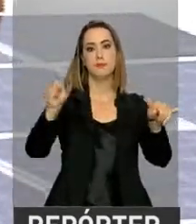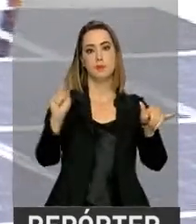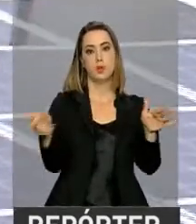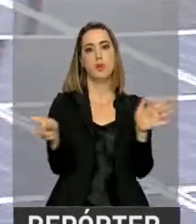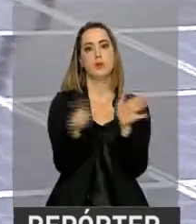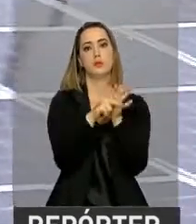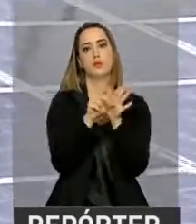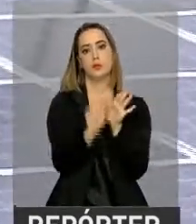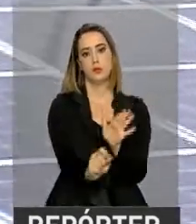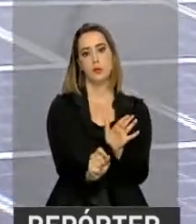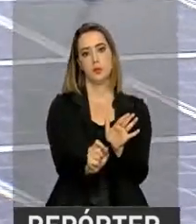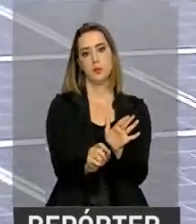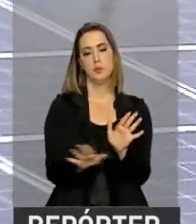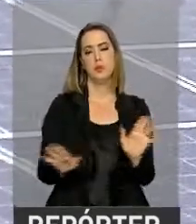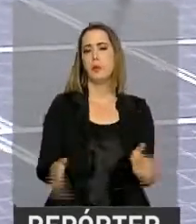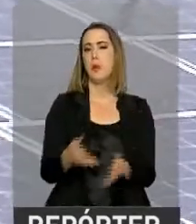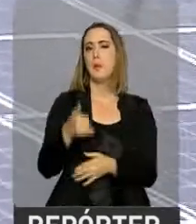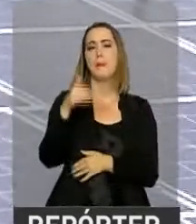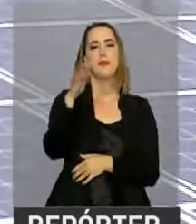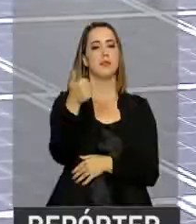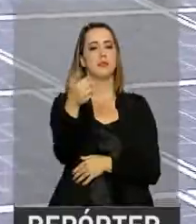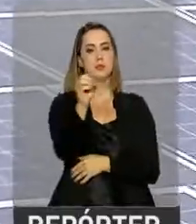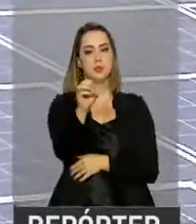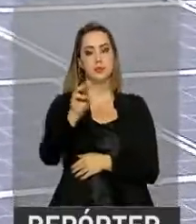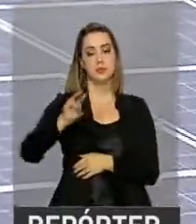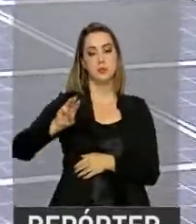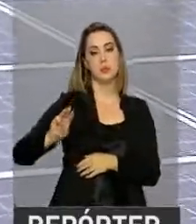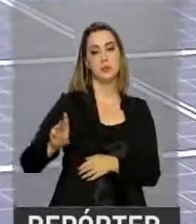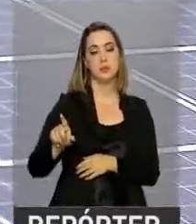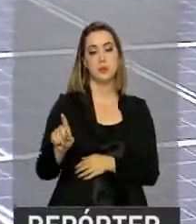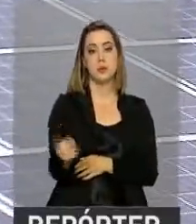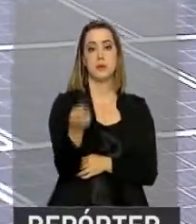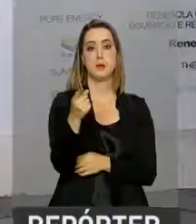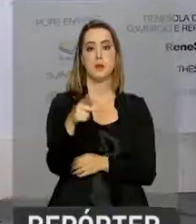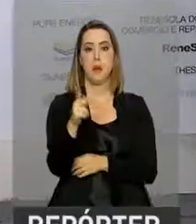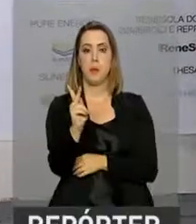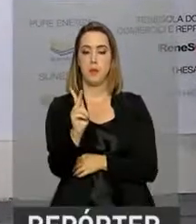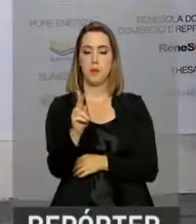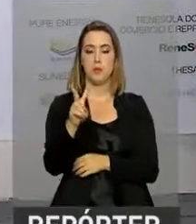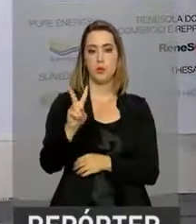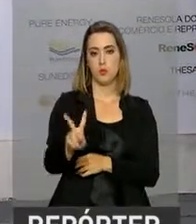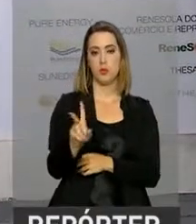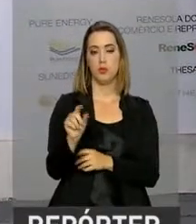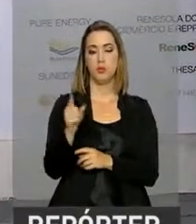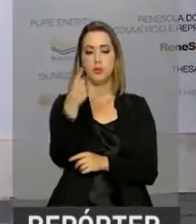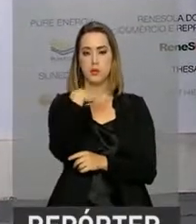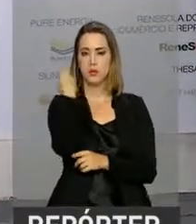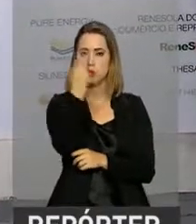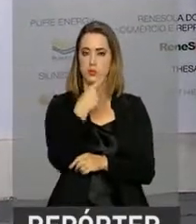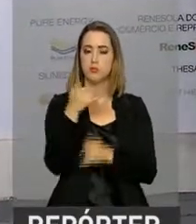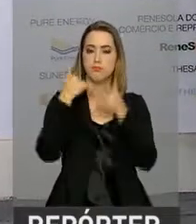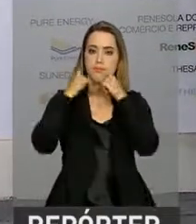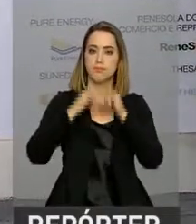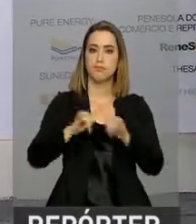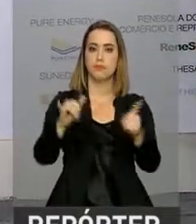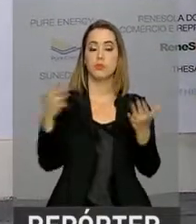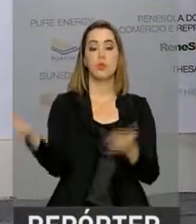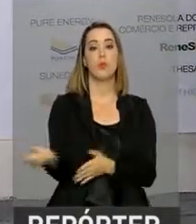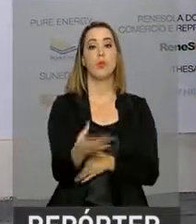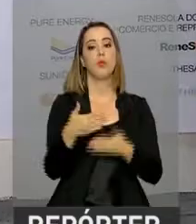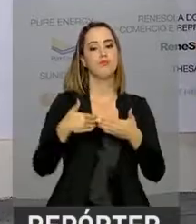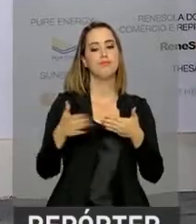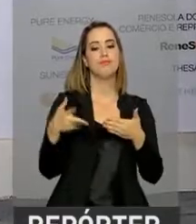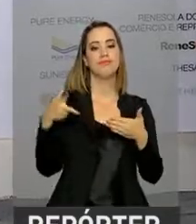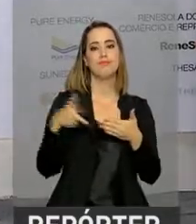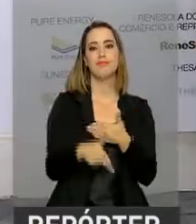Aqui serão gerados mais de 100 mil quilowatts-hora de energia. O novo sistema foi inaugurado nesta quinta-feira